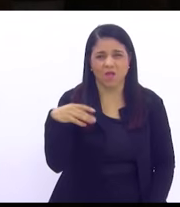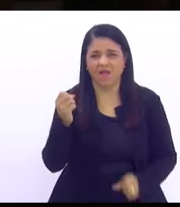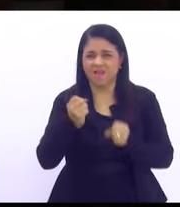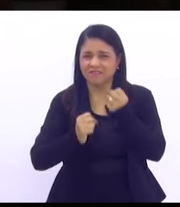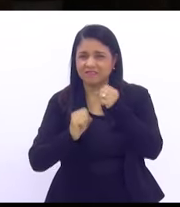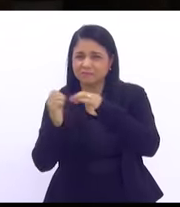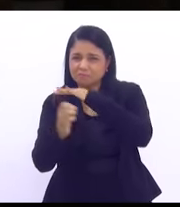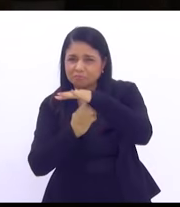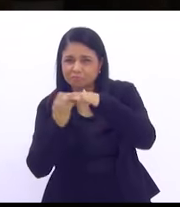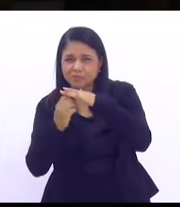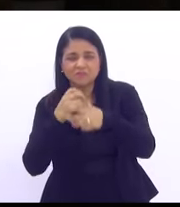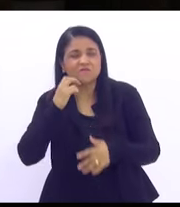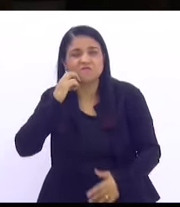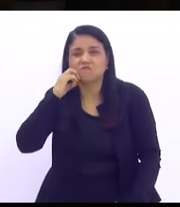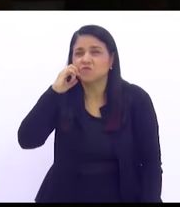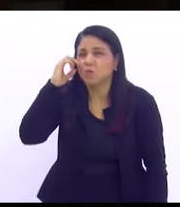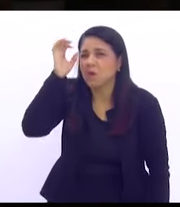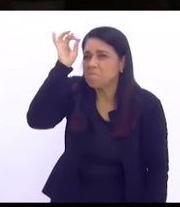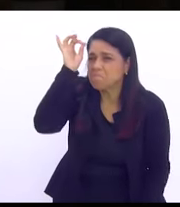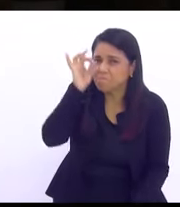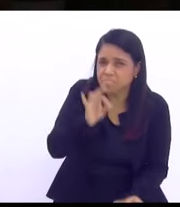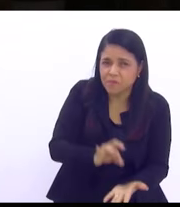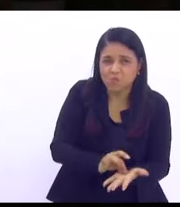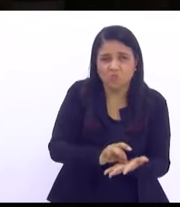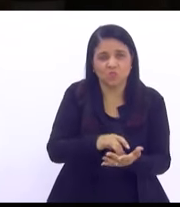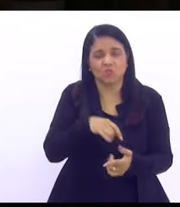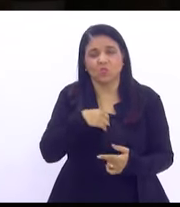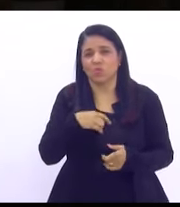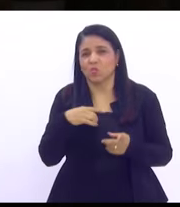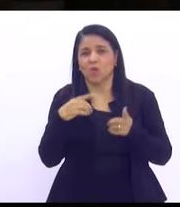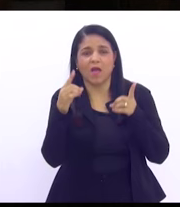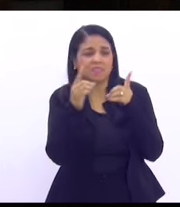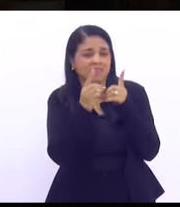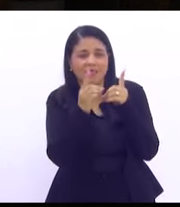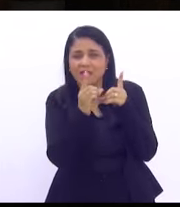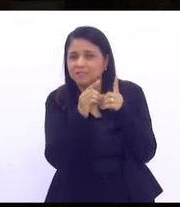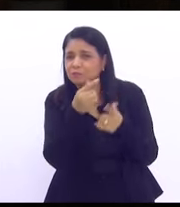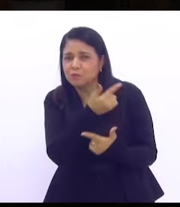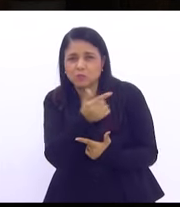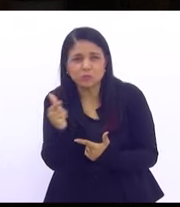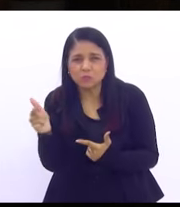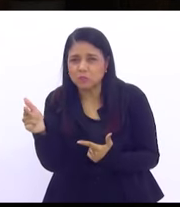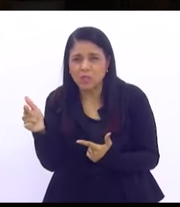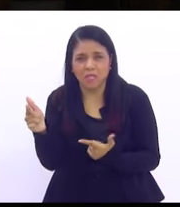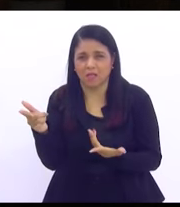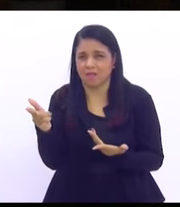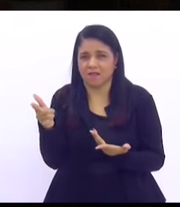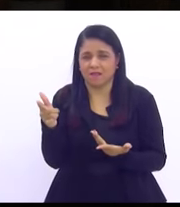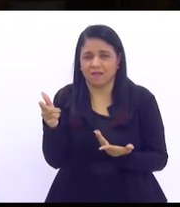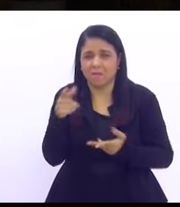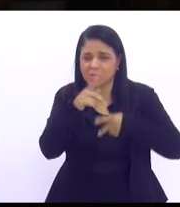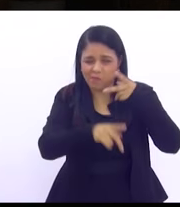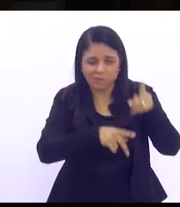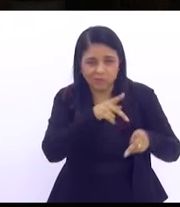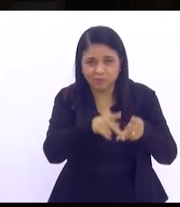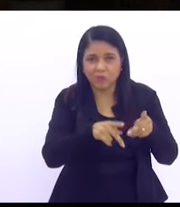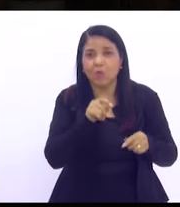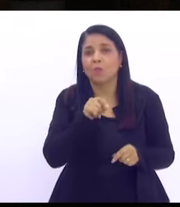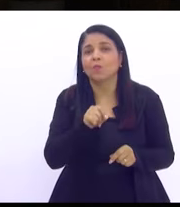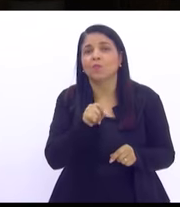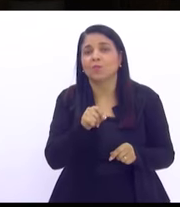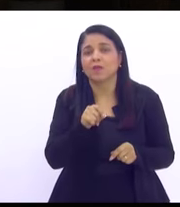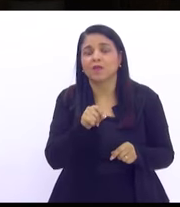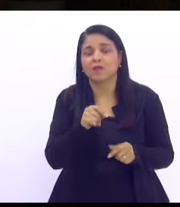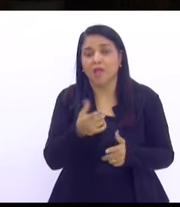verdadeira vergonha. Não atendem as pessoas. Incrível. Para poder dar lucro,